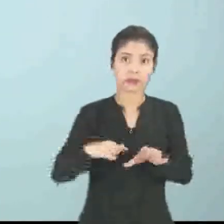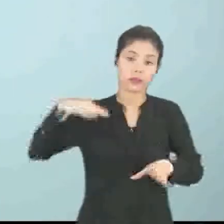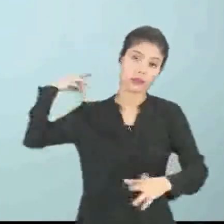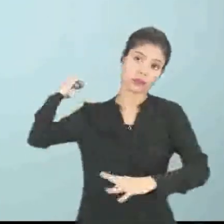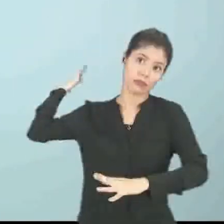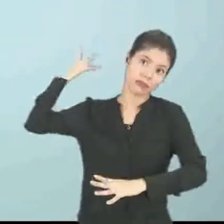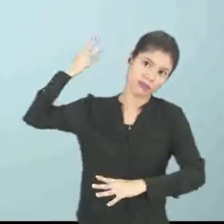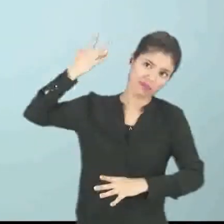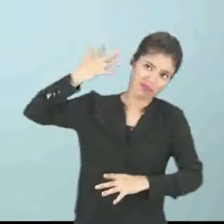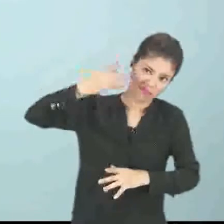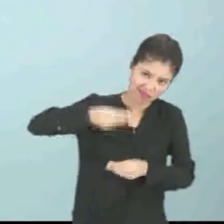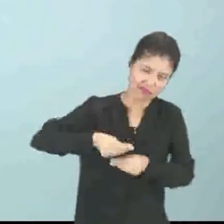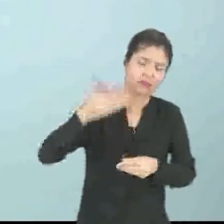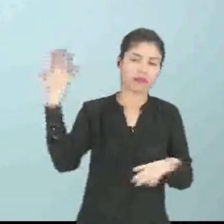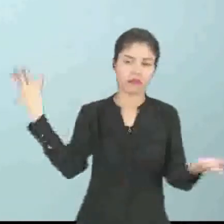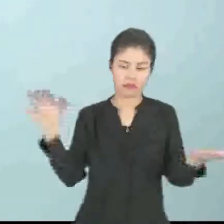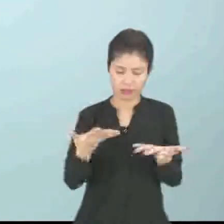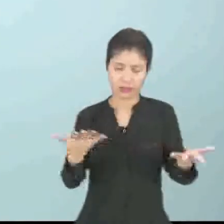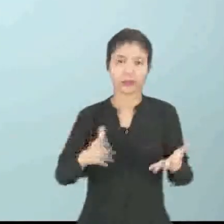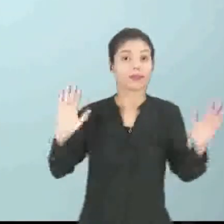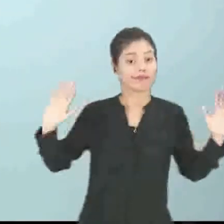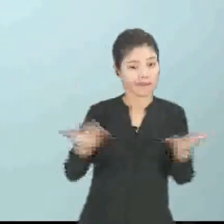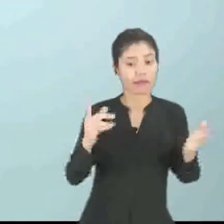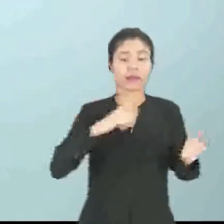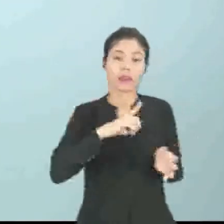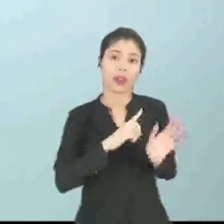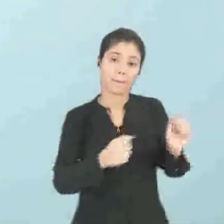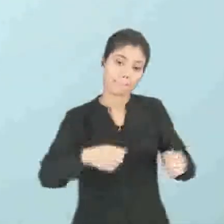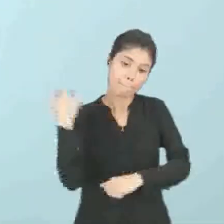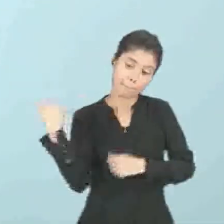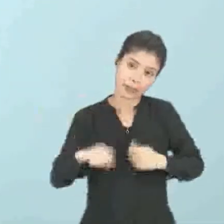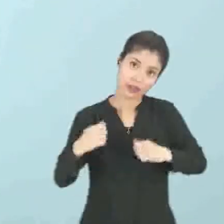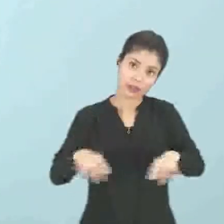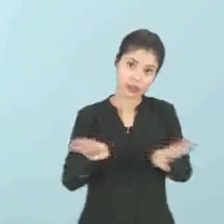sendo debatido há muito tempo e que agora é necessário